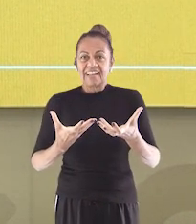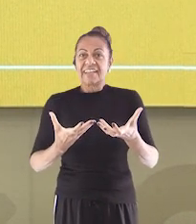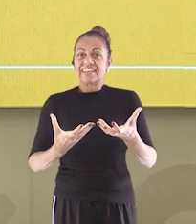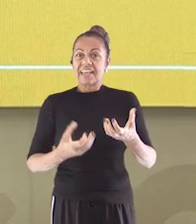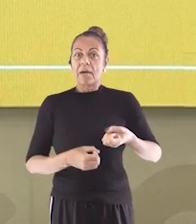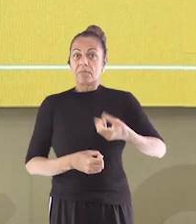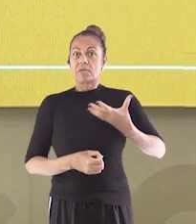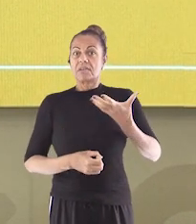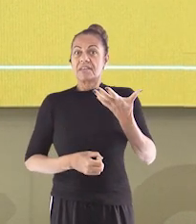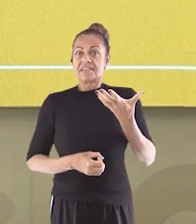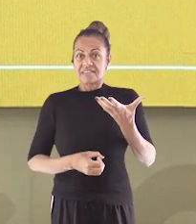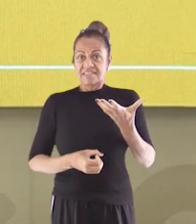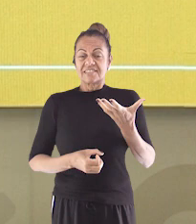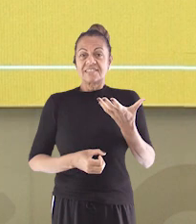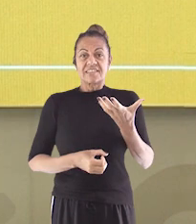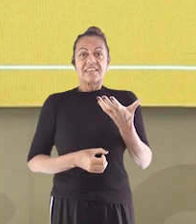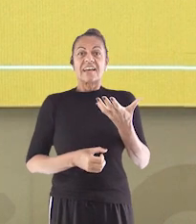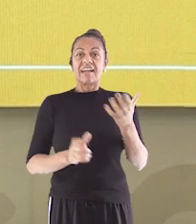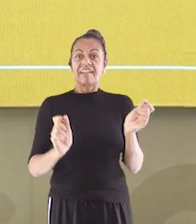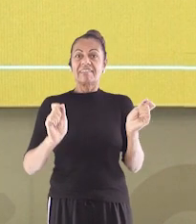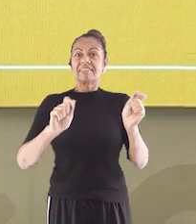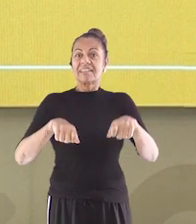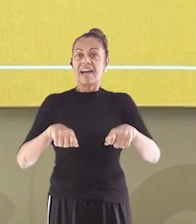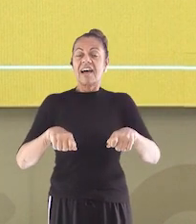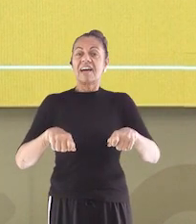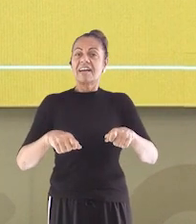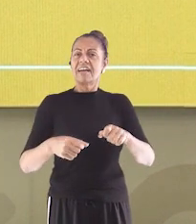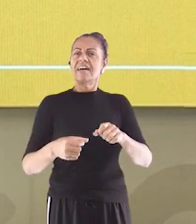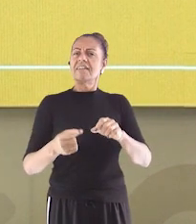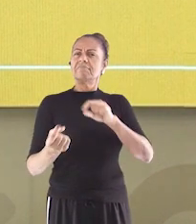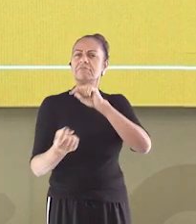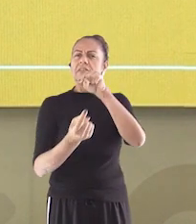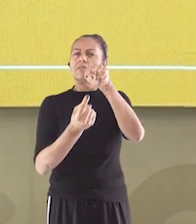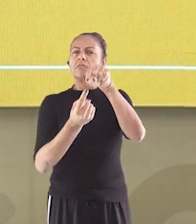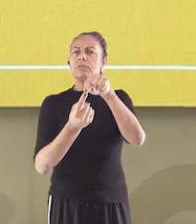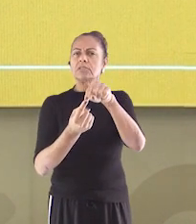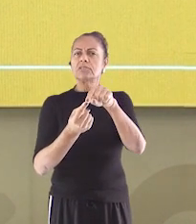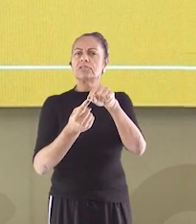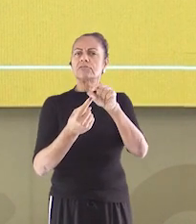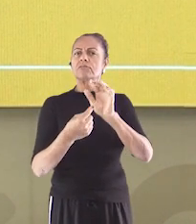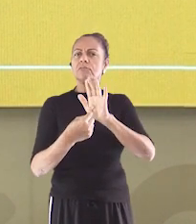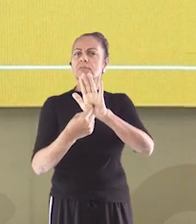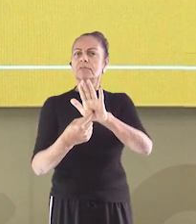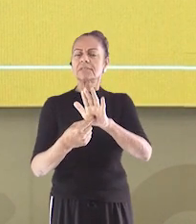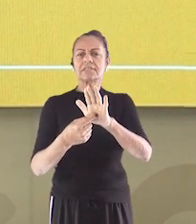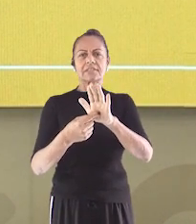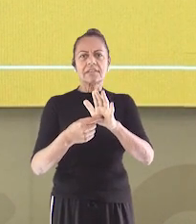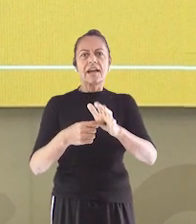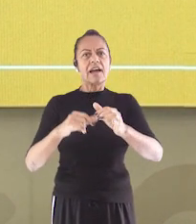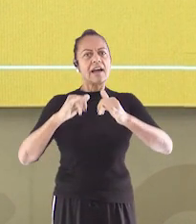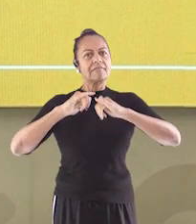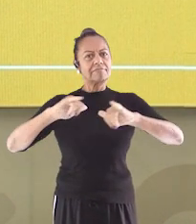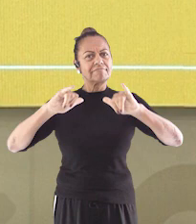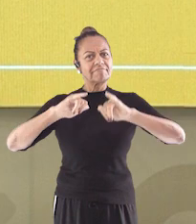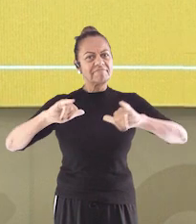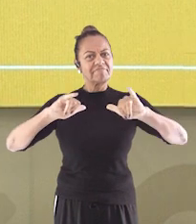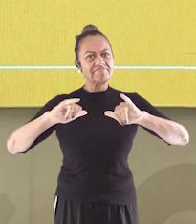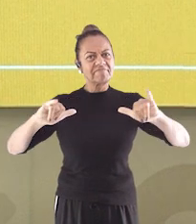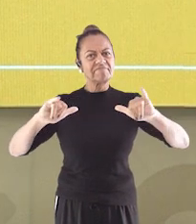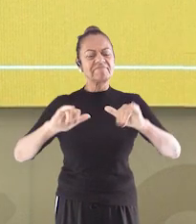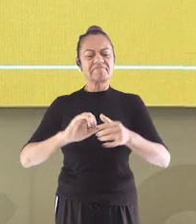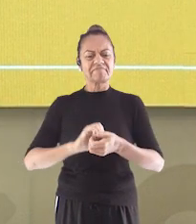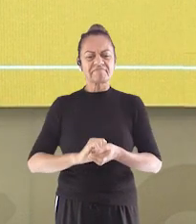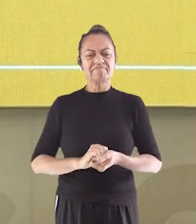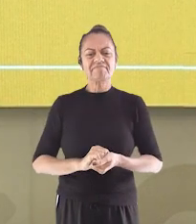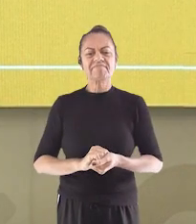palavra consegue atingir o seu potencial de expressão daquilo que quer transmitir para o leitor. Agora vamos